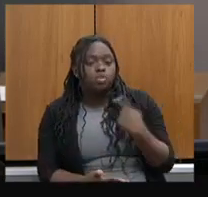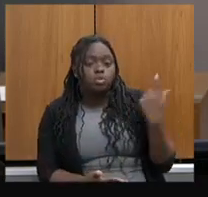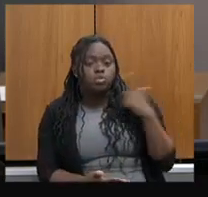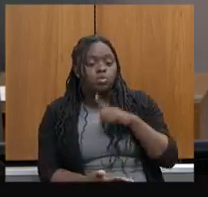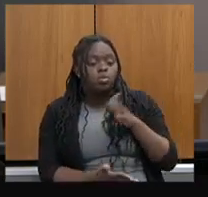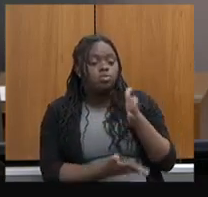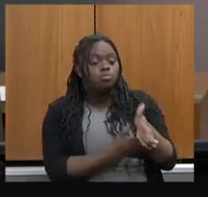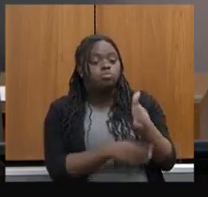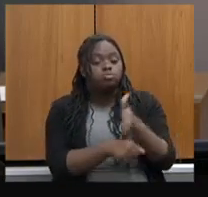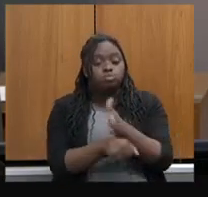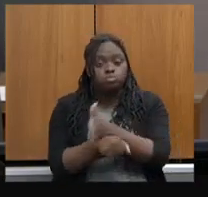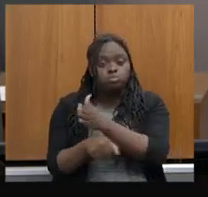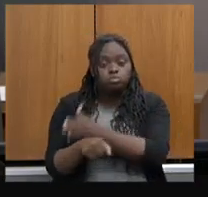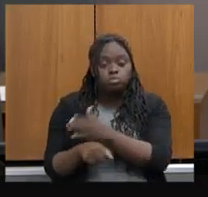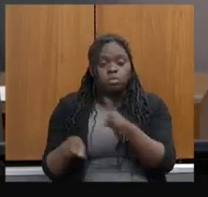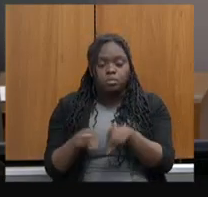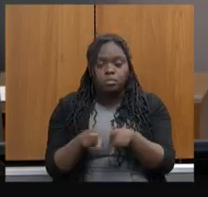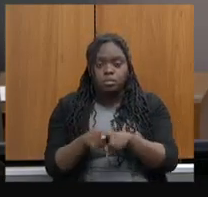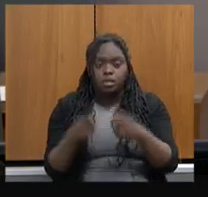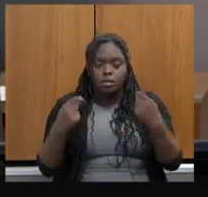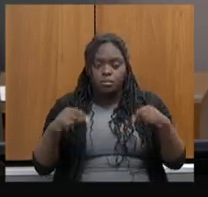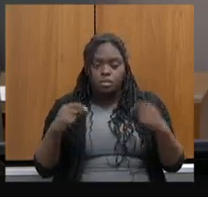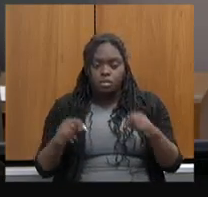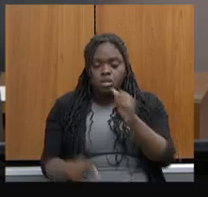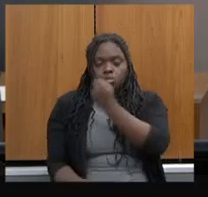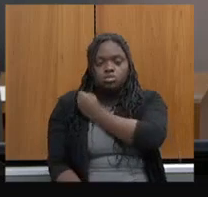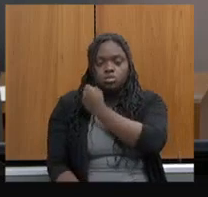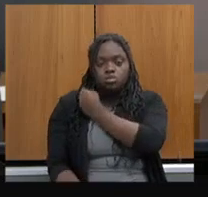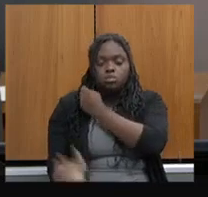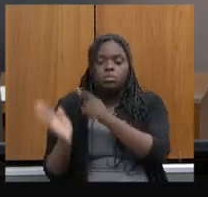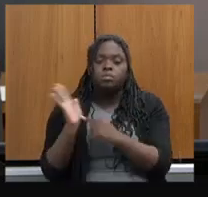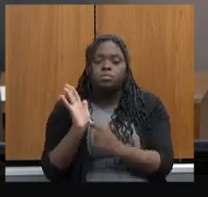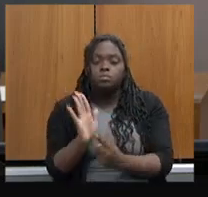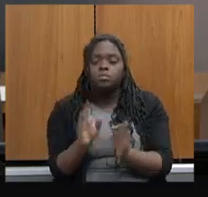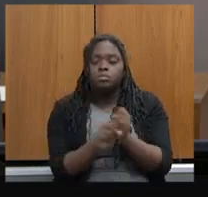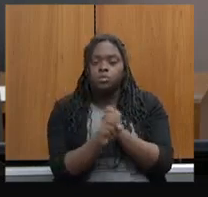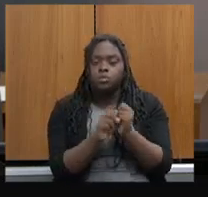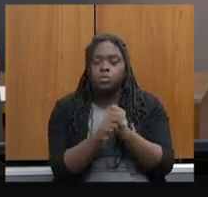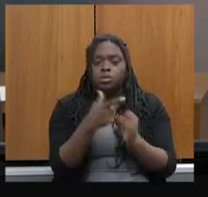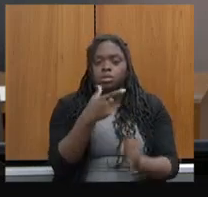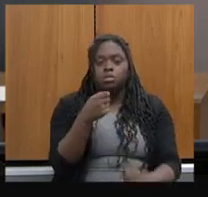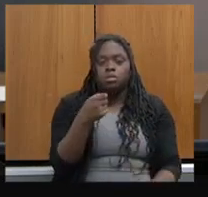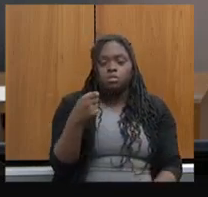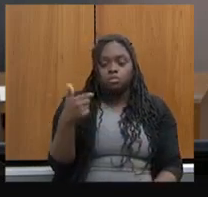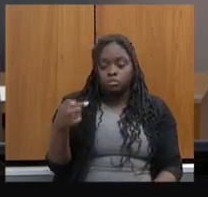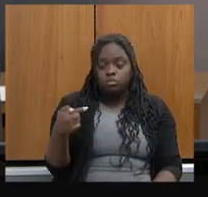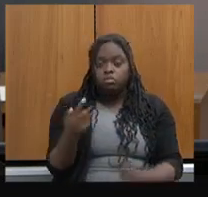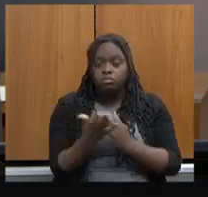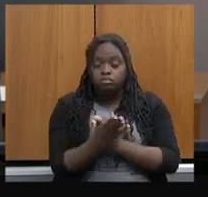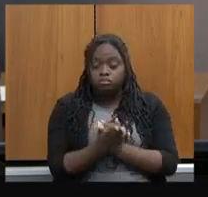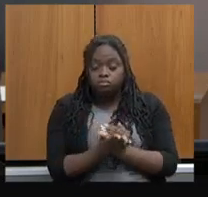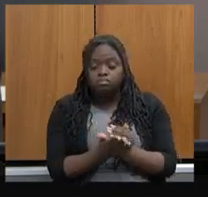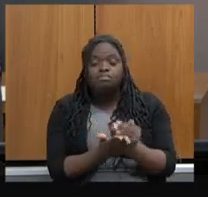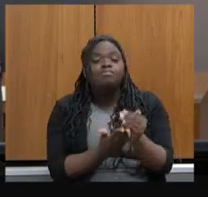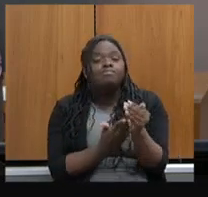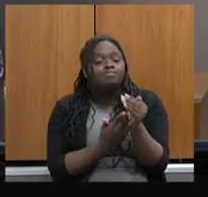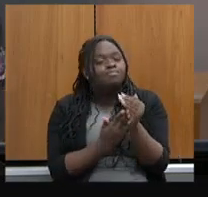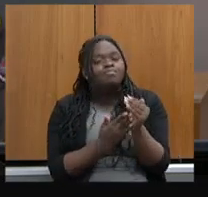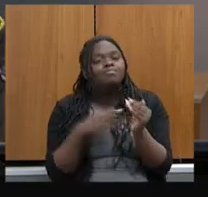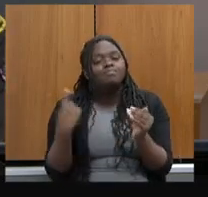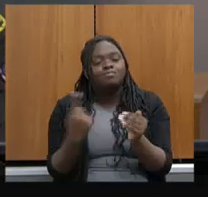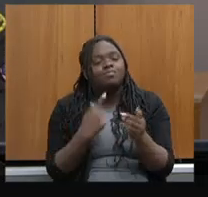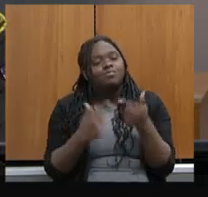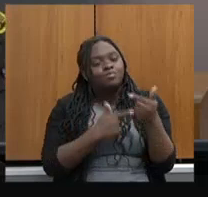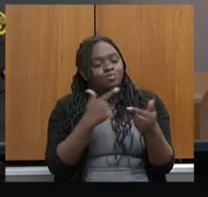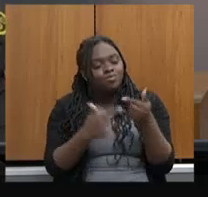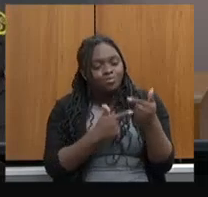dar destaque também a estes números de 2007 que foi quando nós inauguramos o nosso